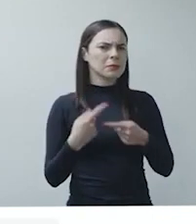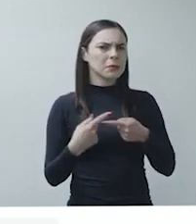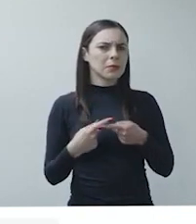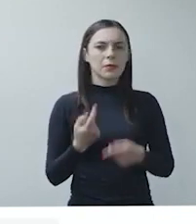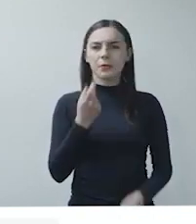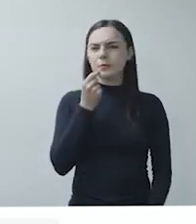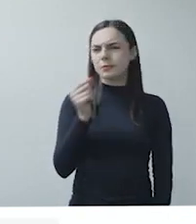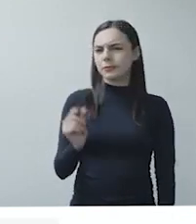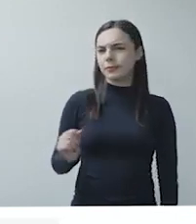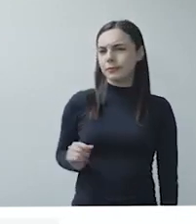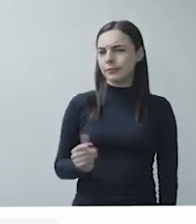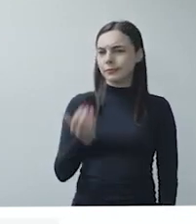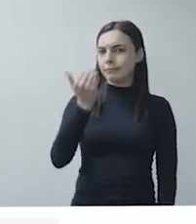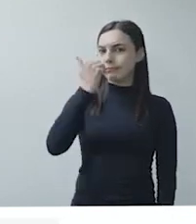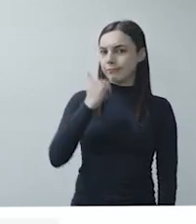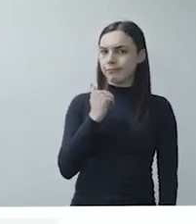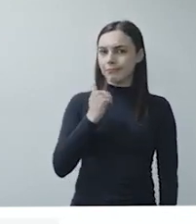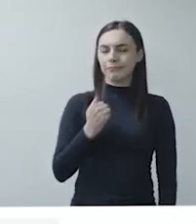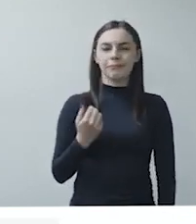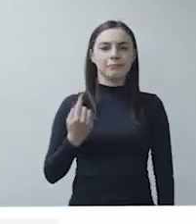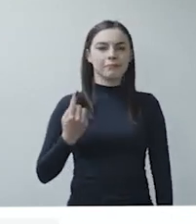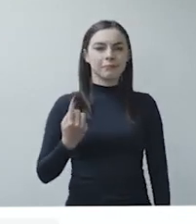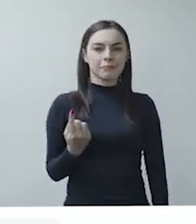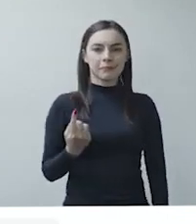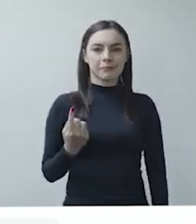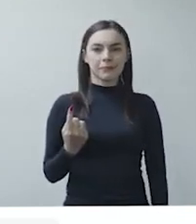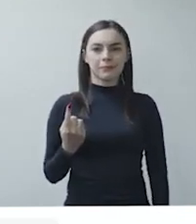ratinho foi lá e comeu. 1,